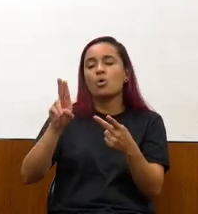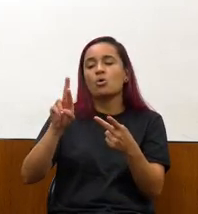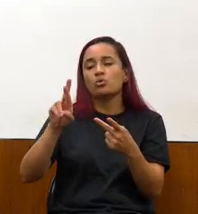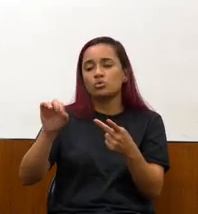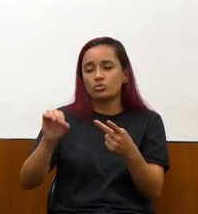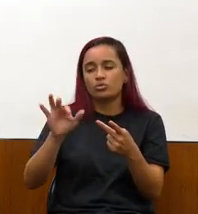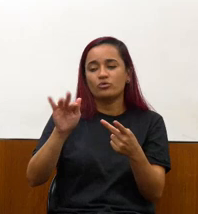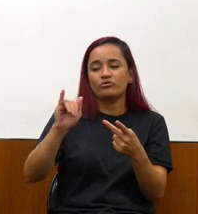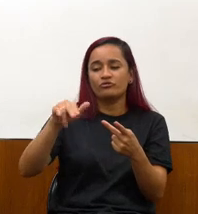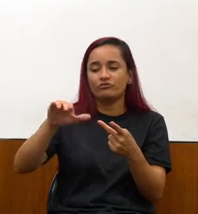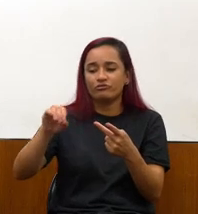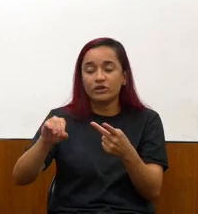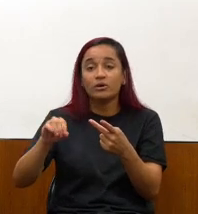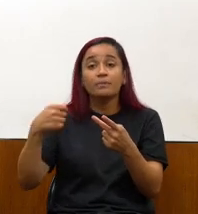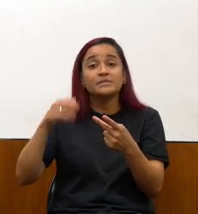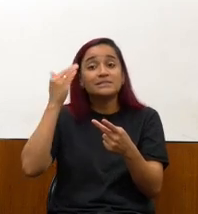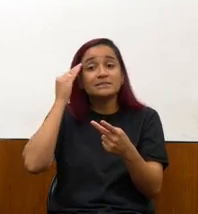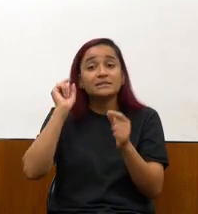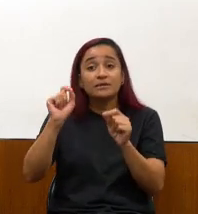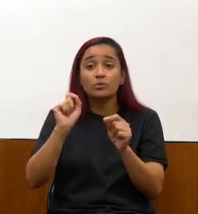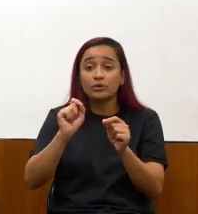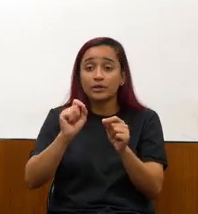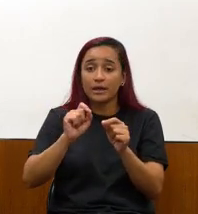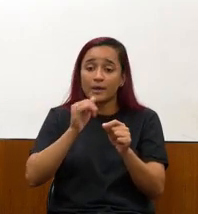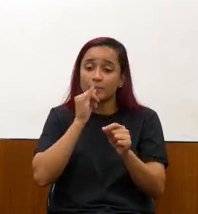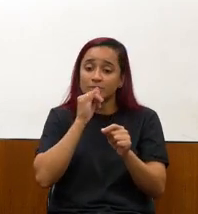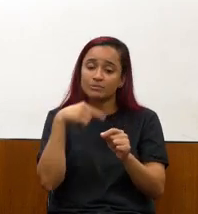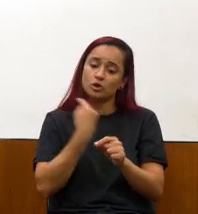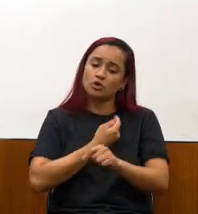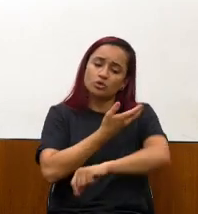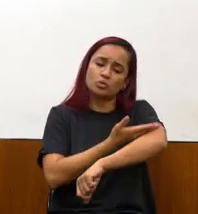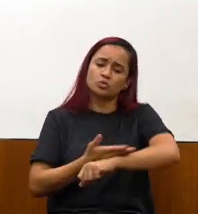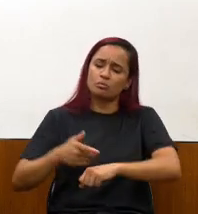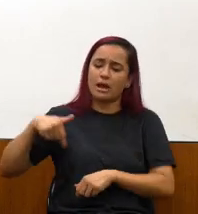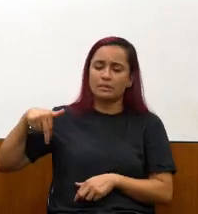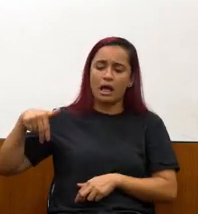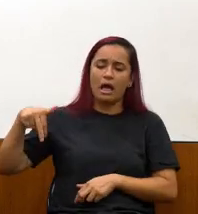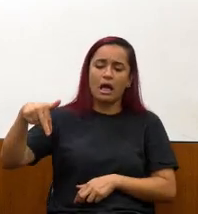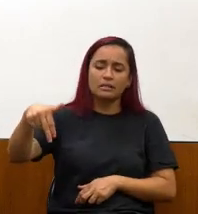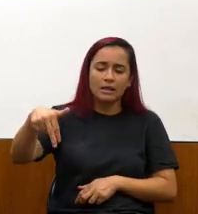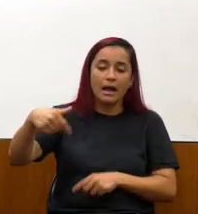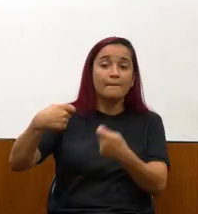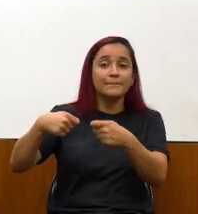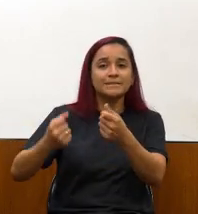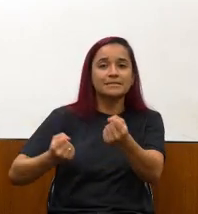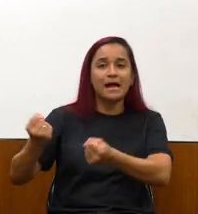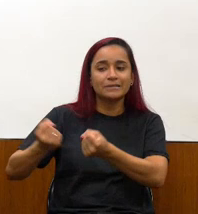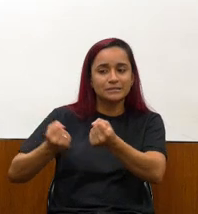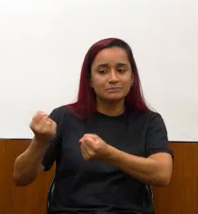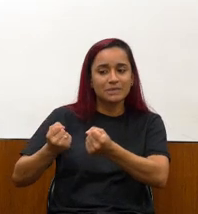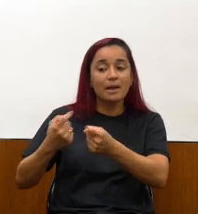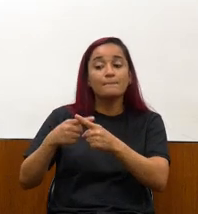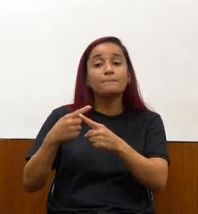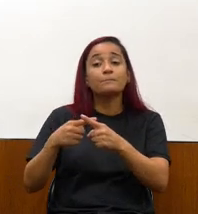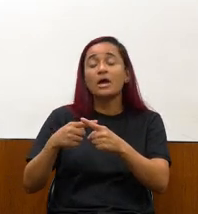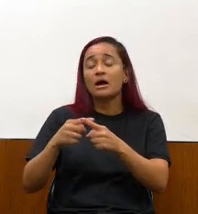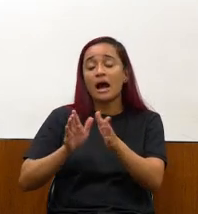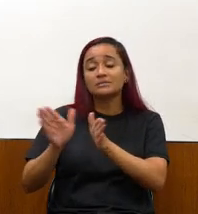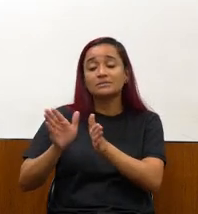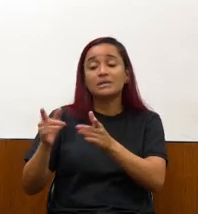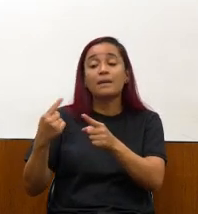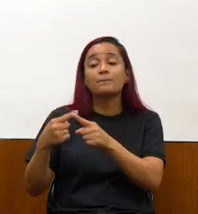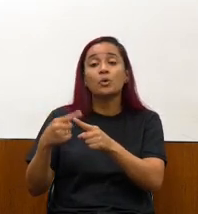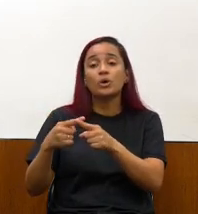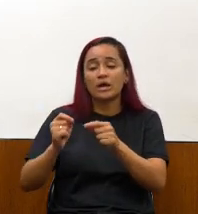a gente utiliza para andar tem que ser acessível para todos. Porque a cadeira de rodas da mãe da gente garra. A cadeira de rodas da nossa